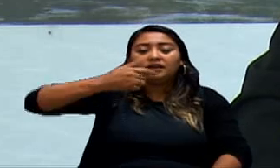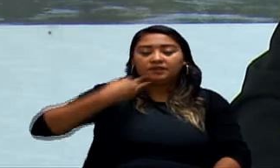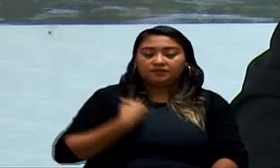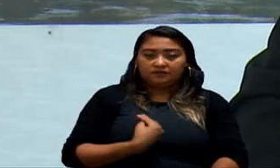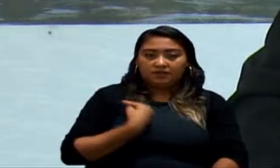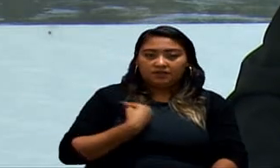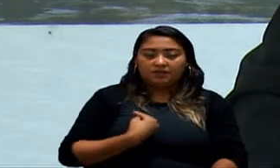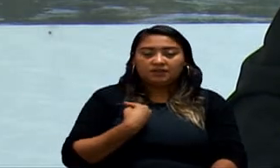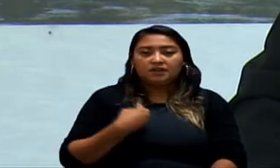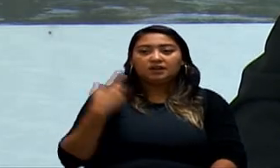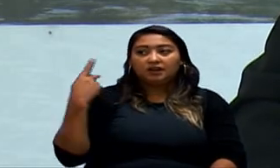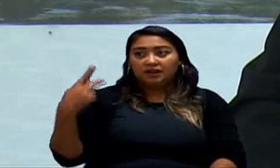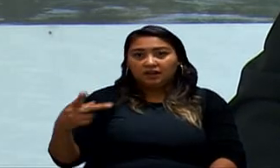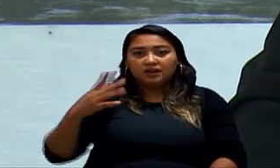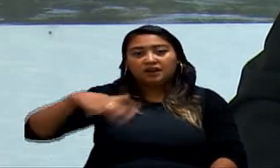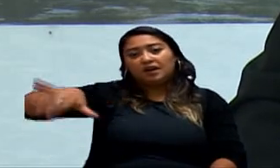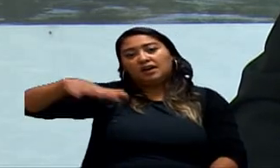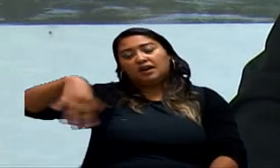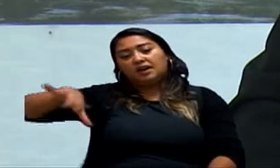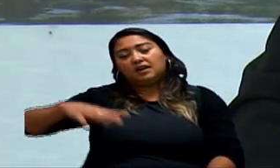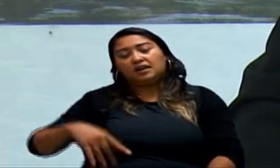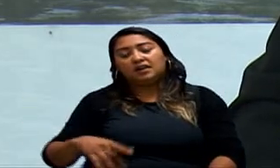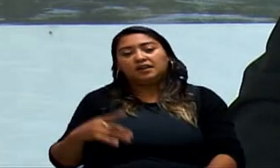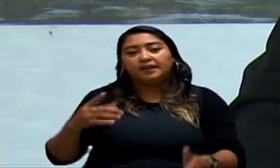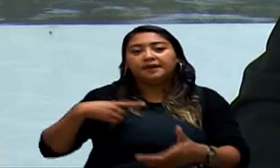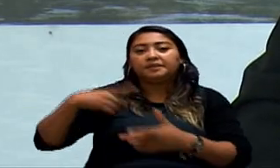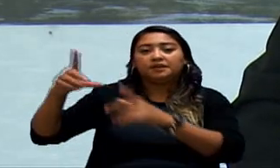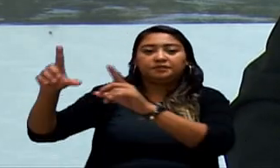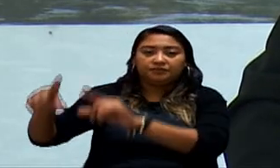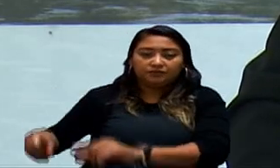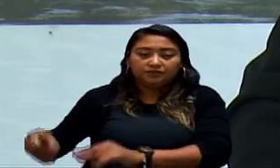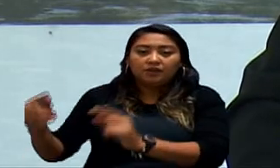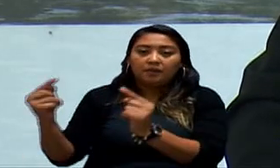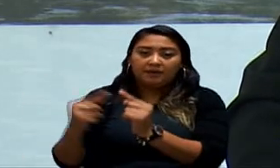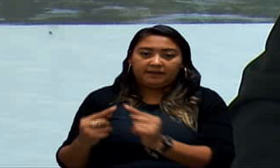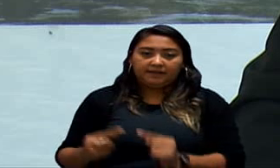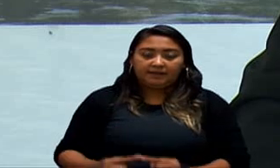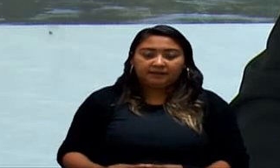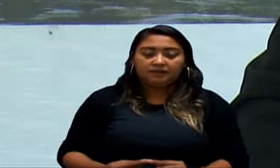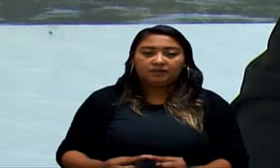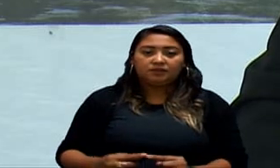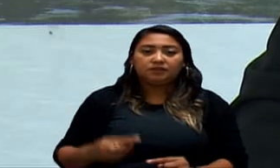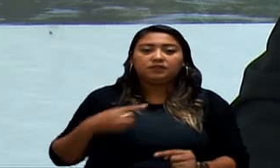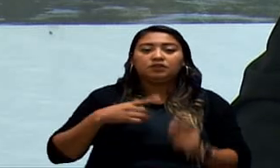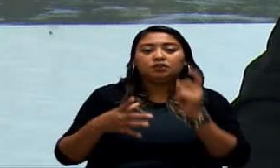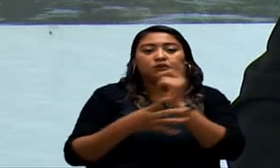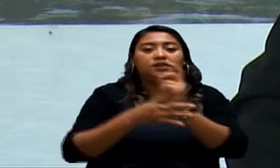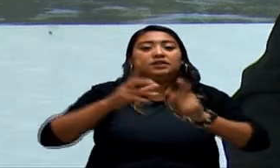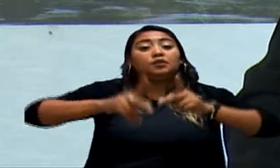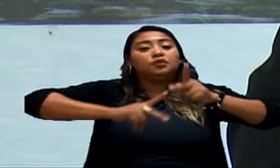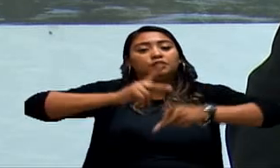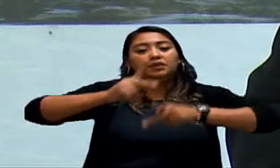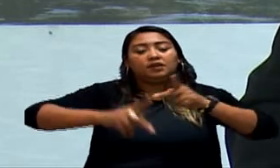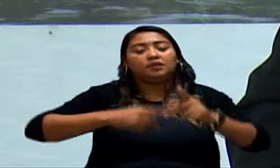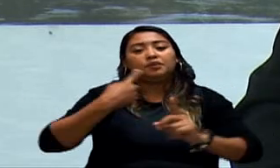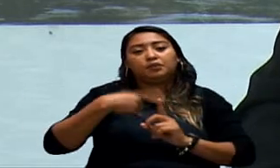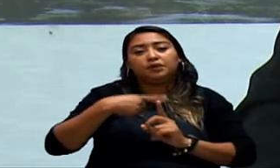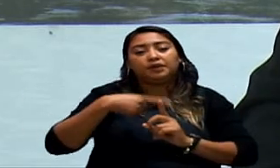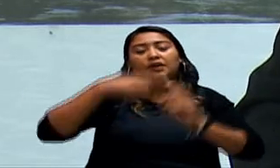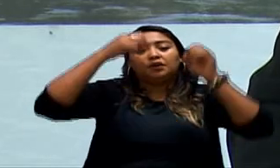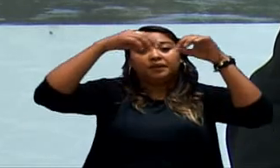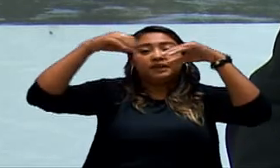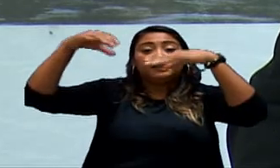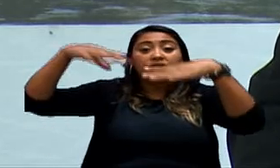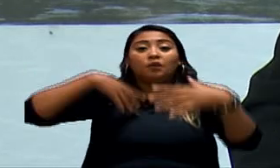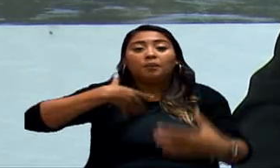vida dessa área que está bem desabastecida com relação à questão de segurança pública, porque a iluminação